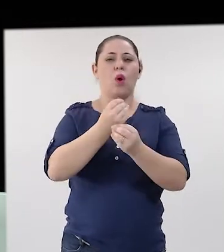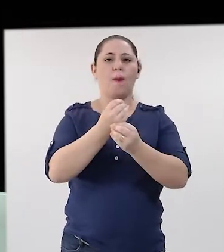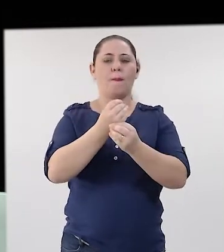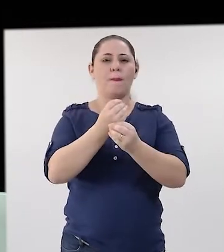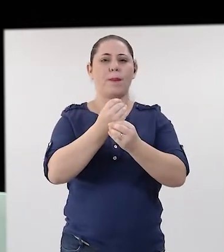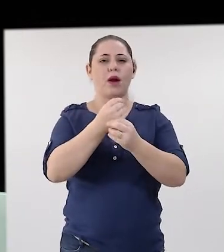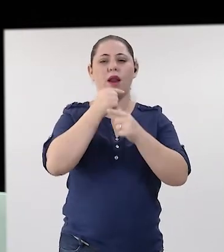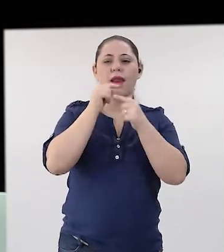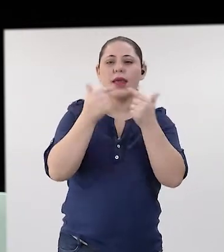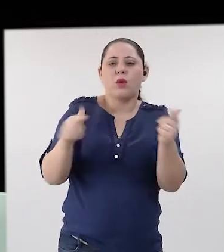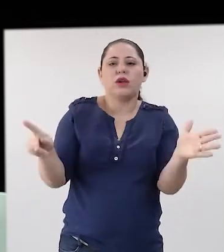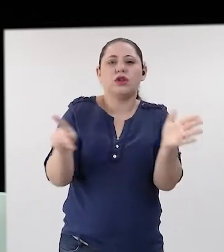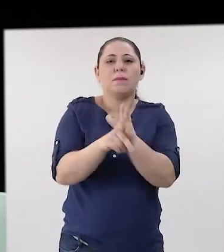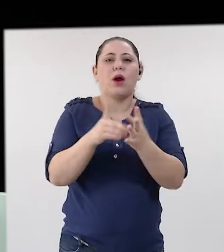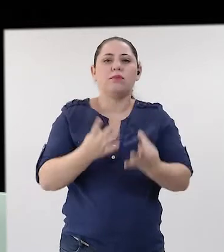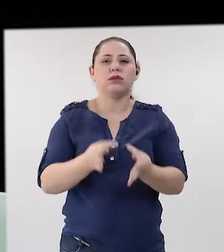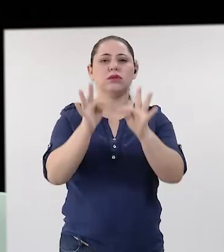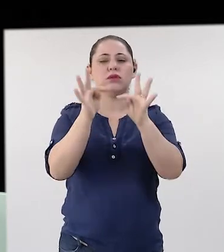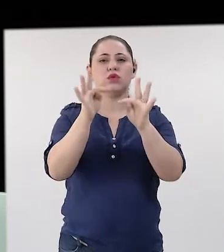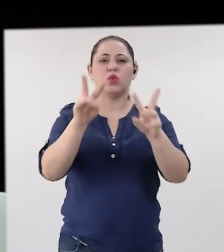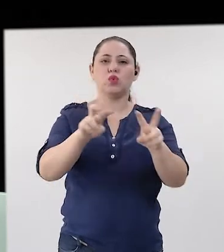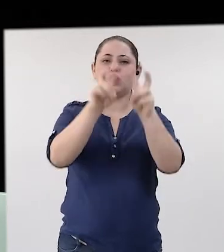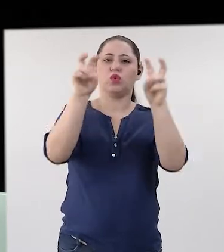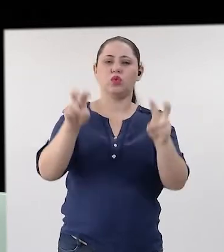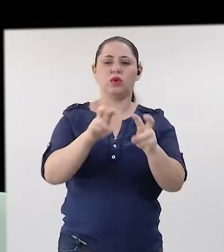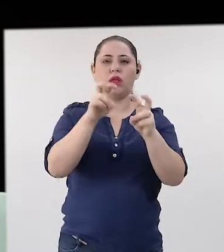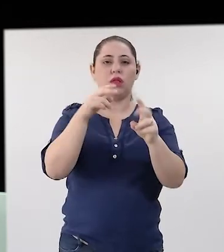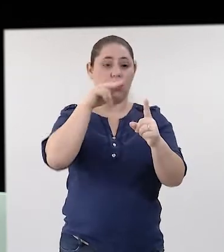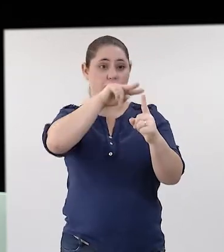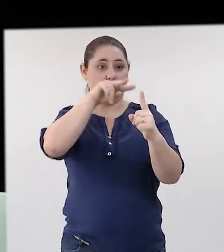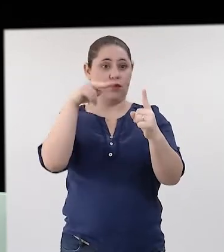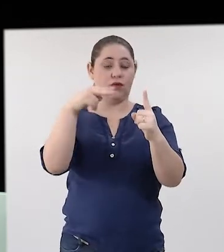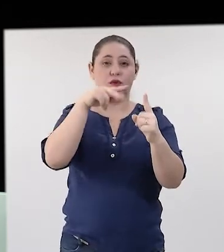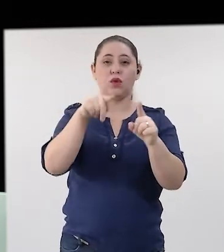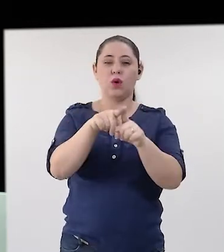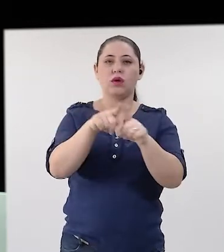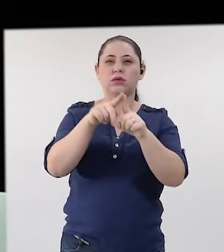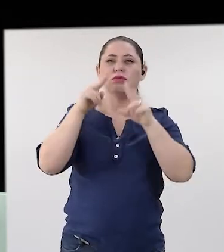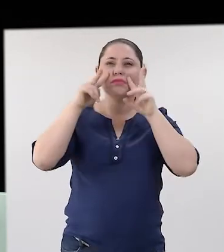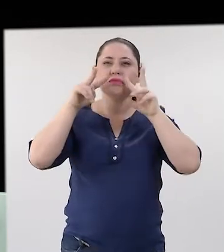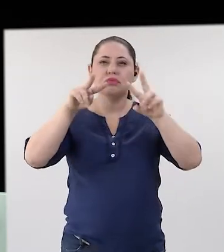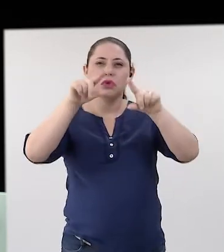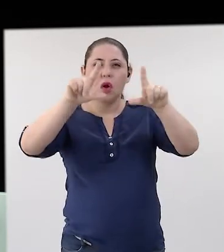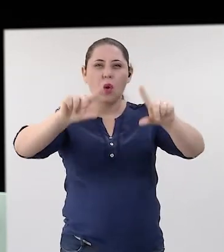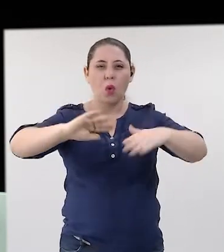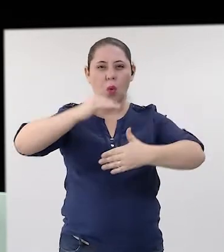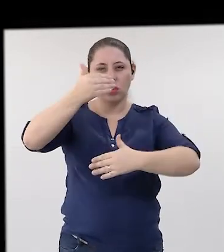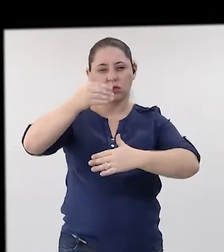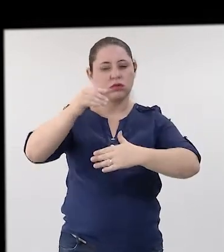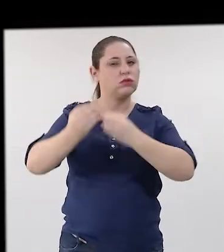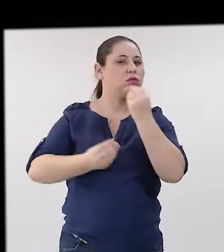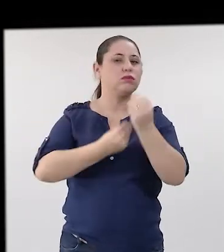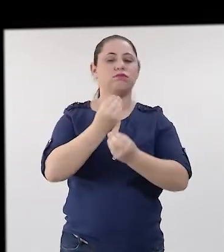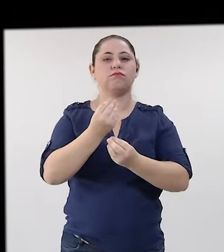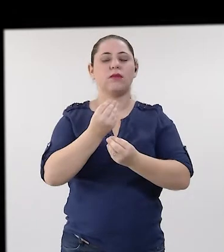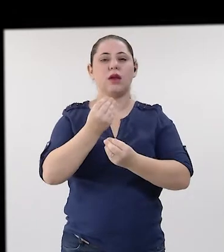ter acesso a essa linguagem de programação? Vocês tiveram que estudar muito? Tem a questão visual também. Como é que foi isso? Eu acredito que a